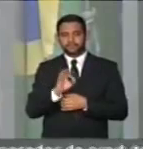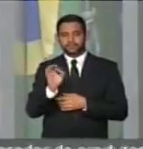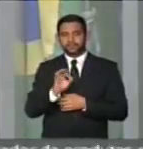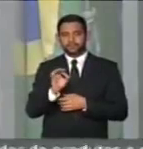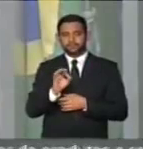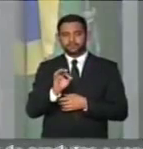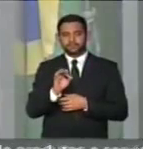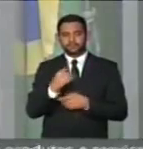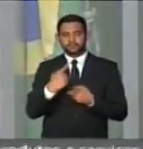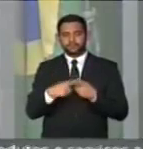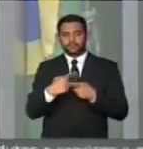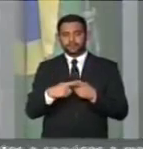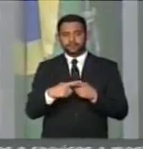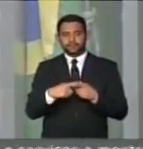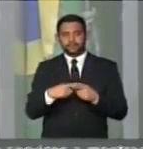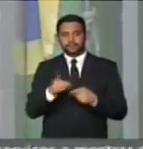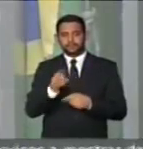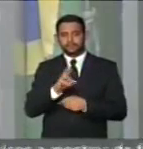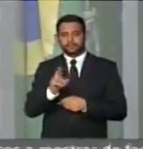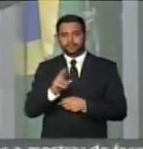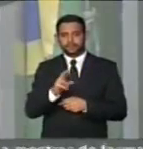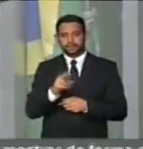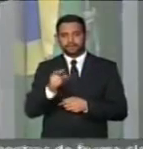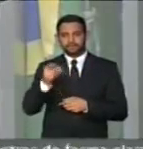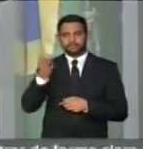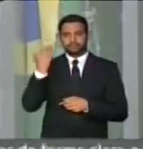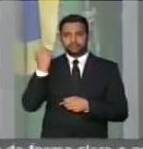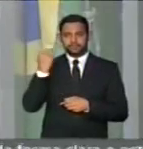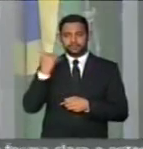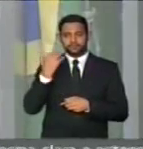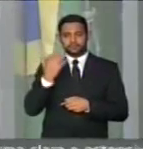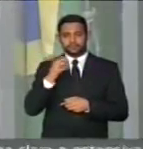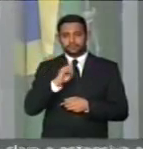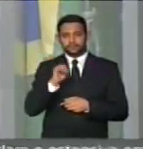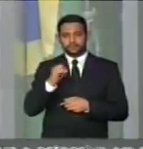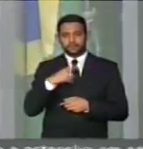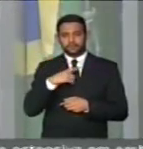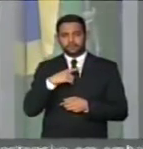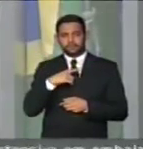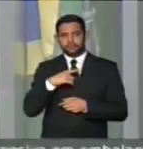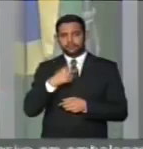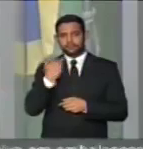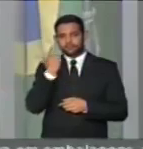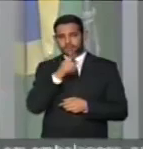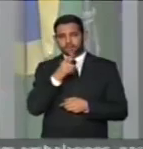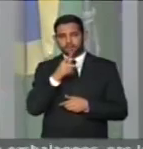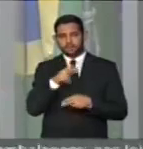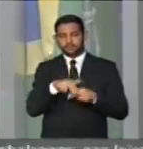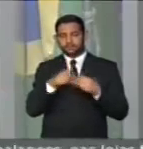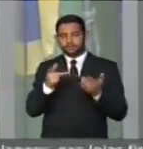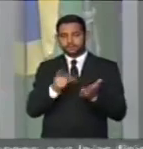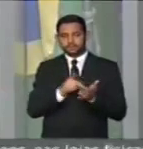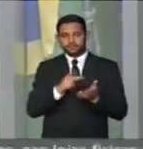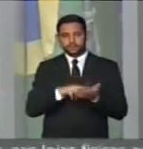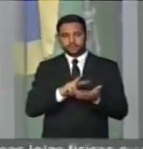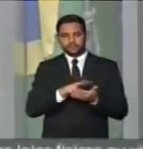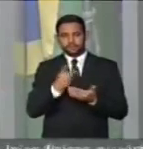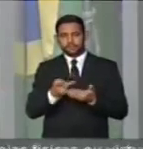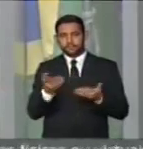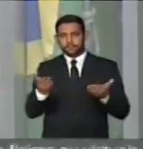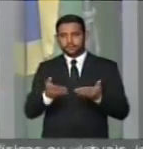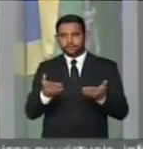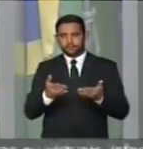20%, porque é com um dólar do passado, se fosse considerar inclusive a conversão